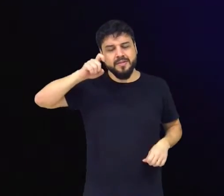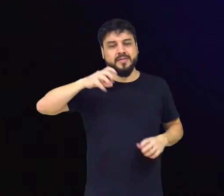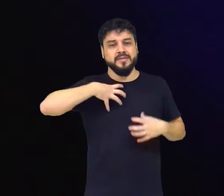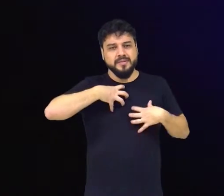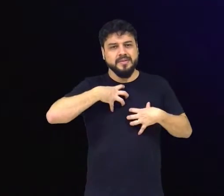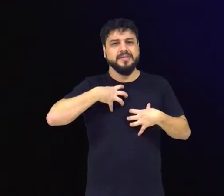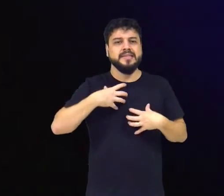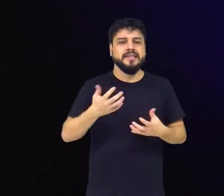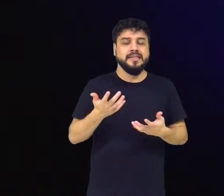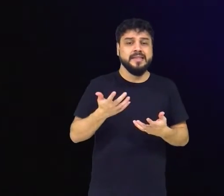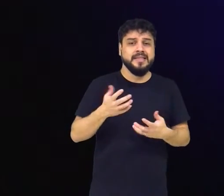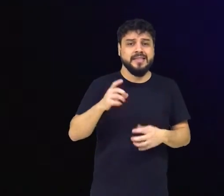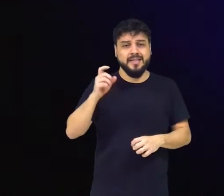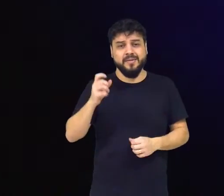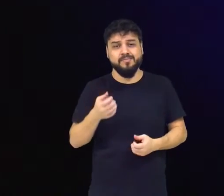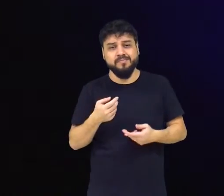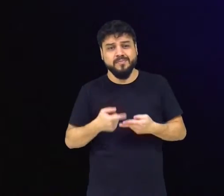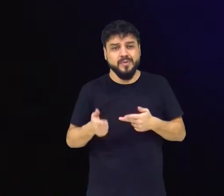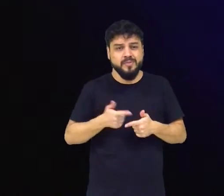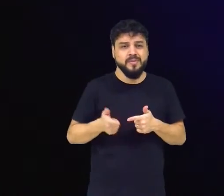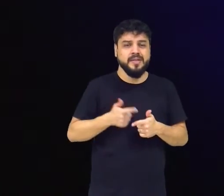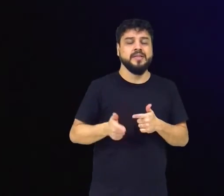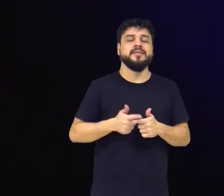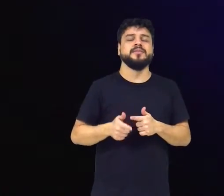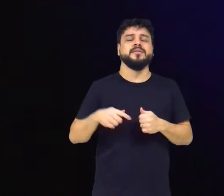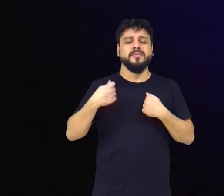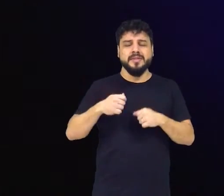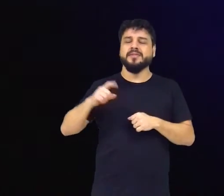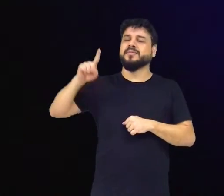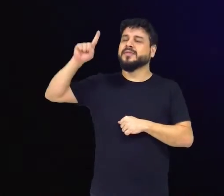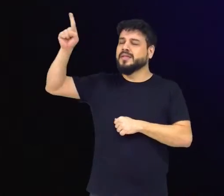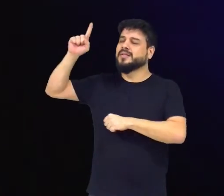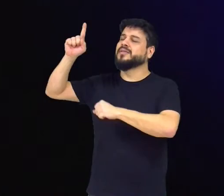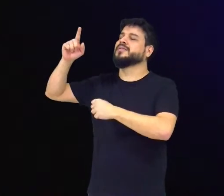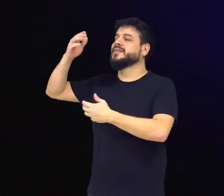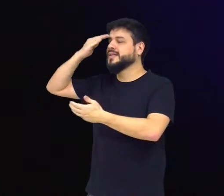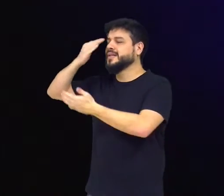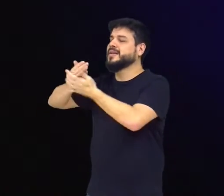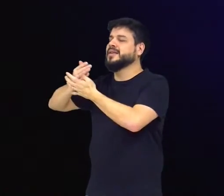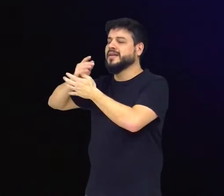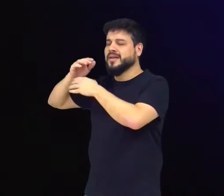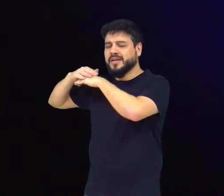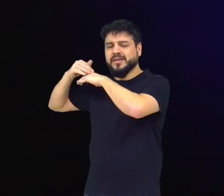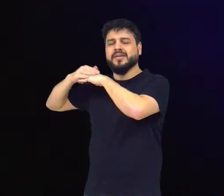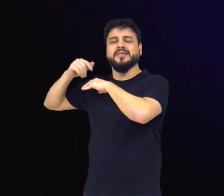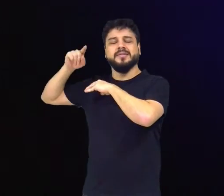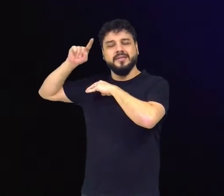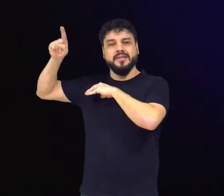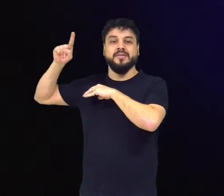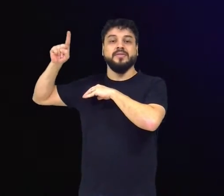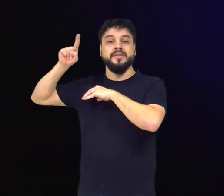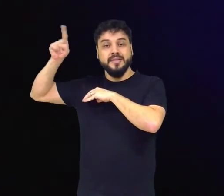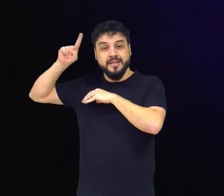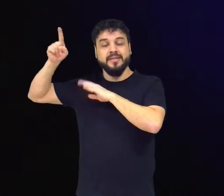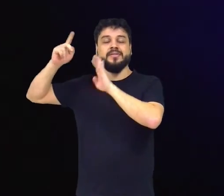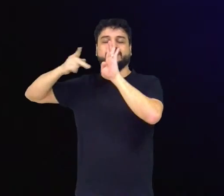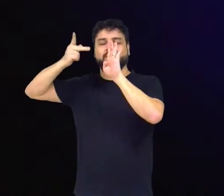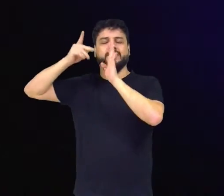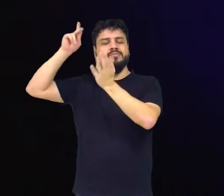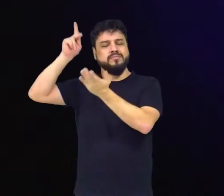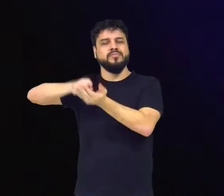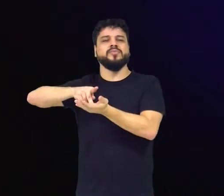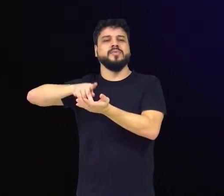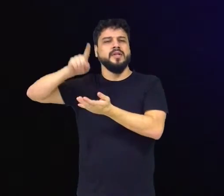Deus, pois as suas palavras são reais e verdadeiras. Portanto, console, pois, no Senhor. Ele não tarda em